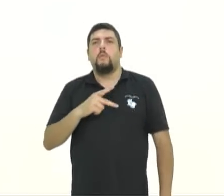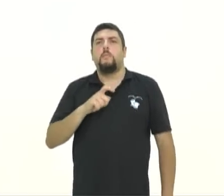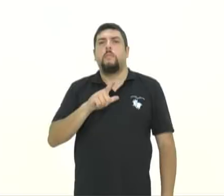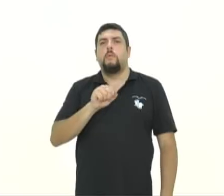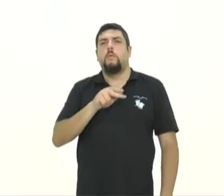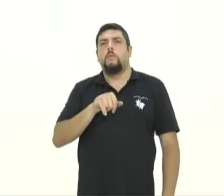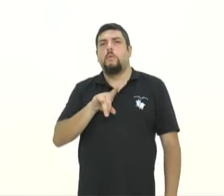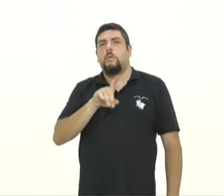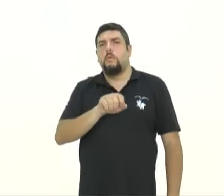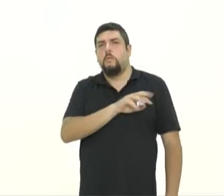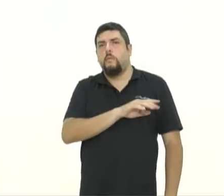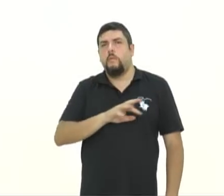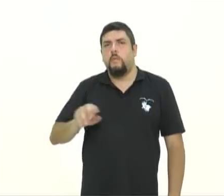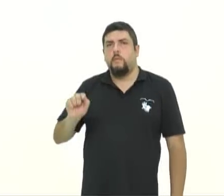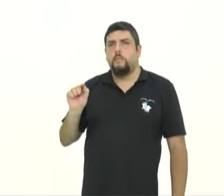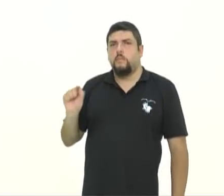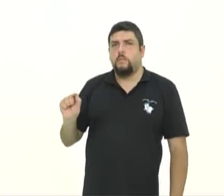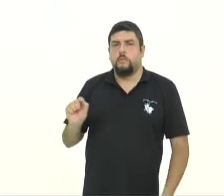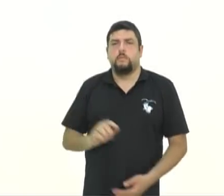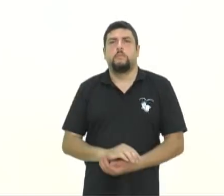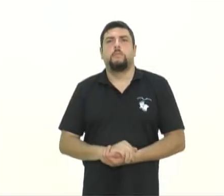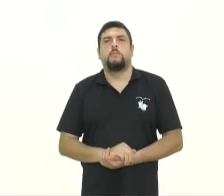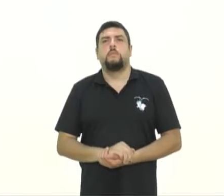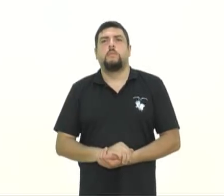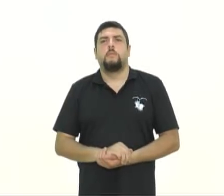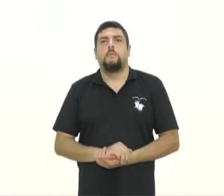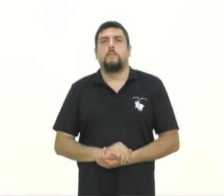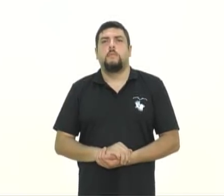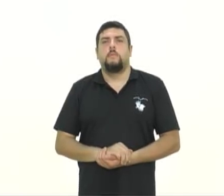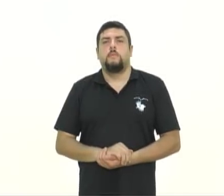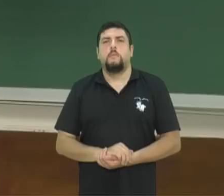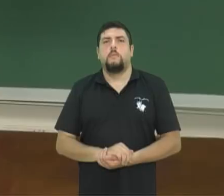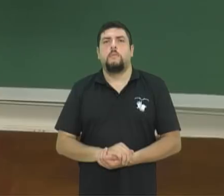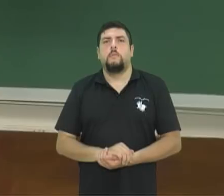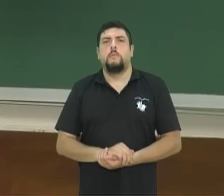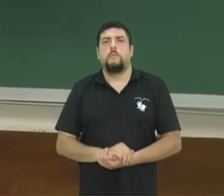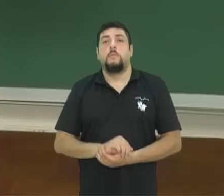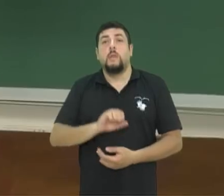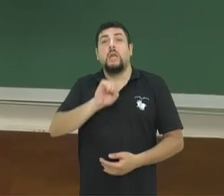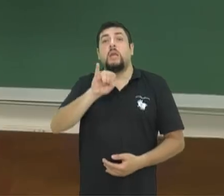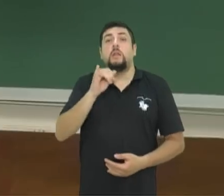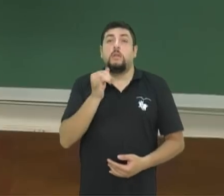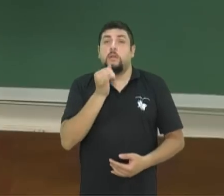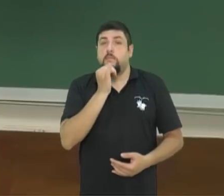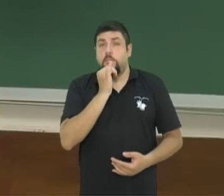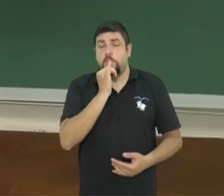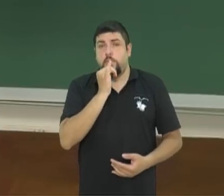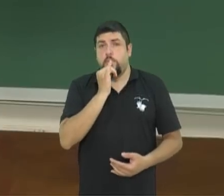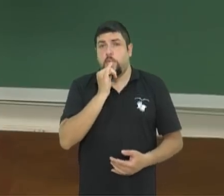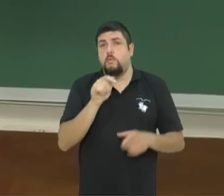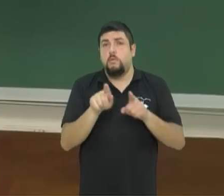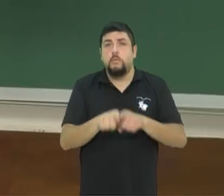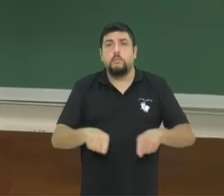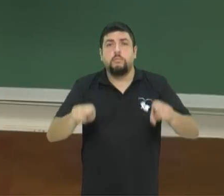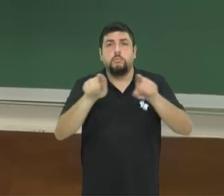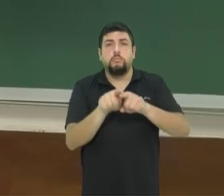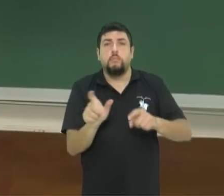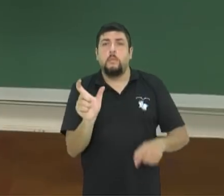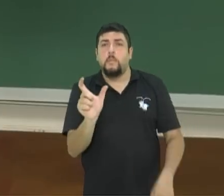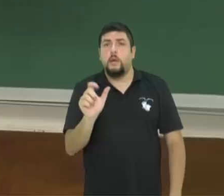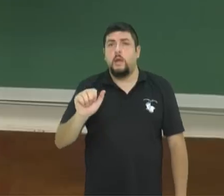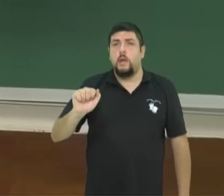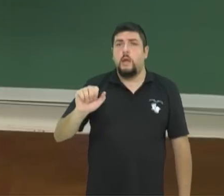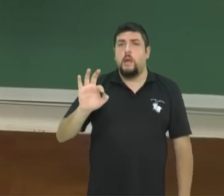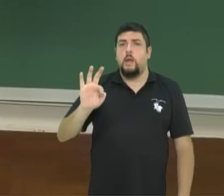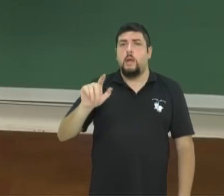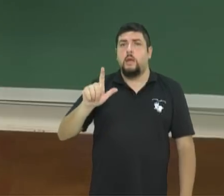concluiu o pensamento, né? Se eu não quisesse ficar repetindo Atlas nesse enunciado aqui, né?